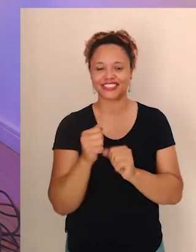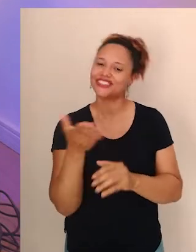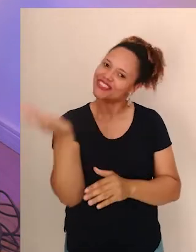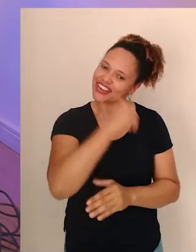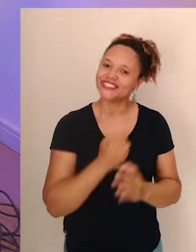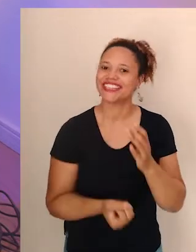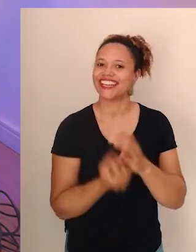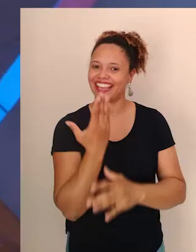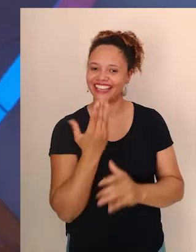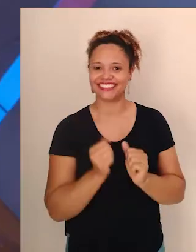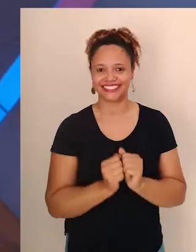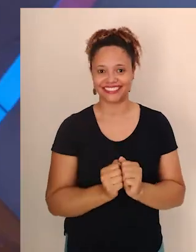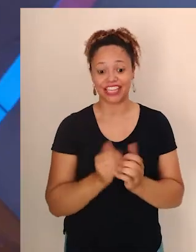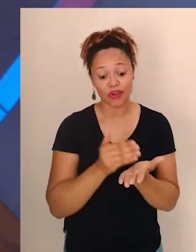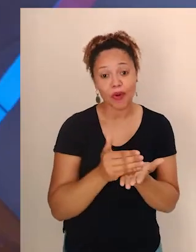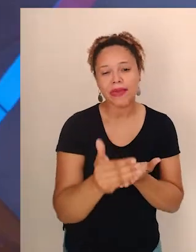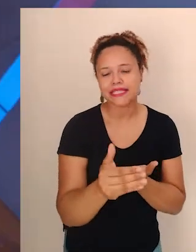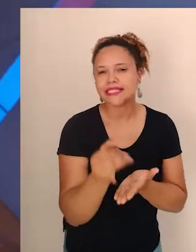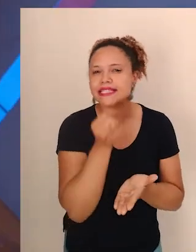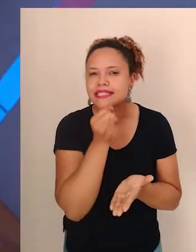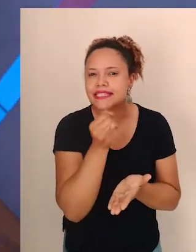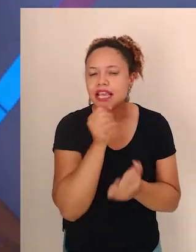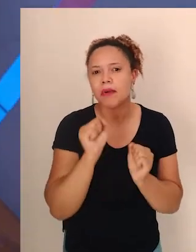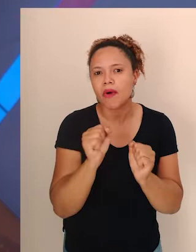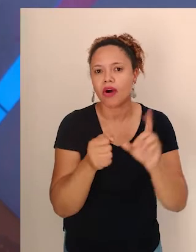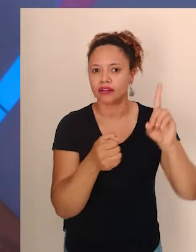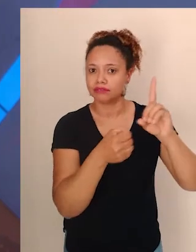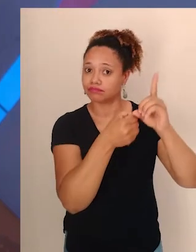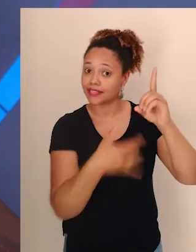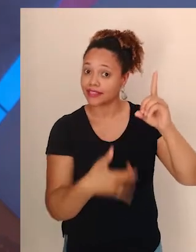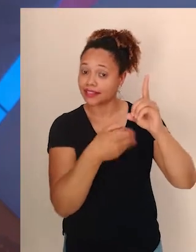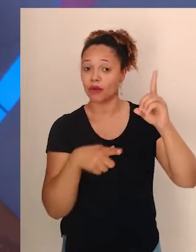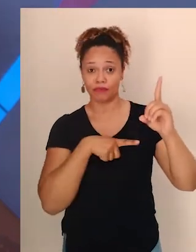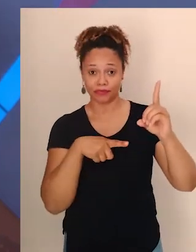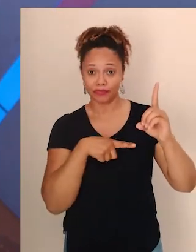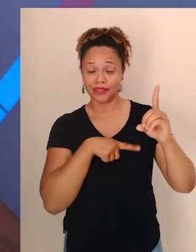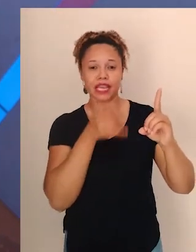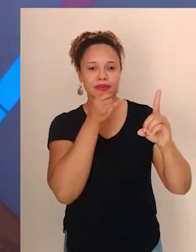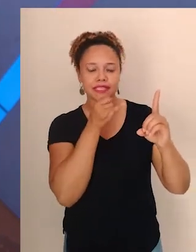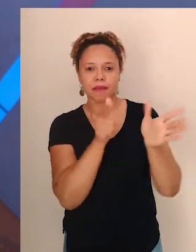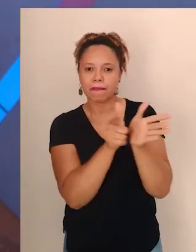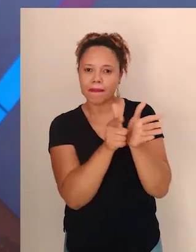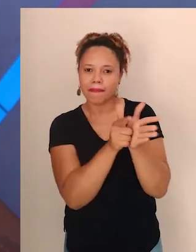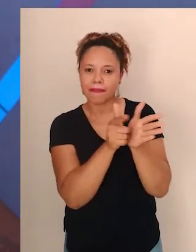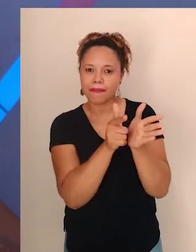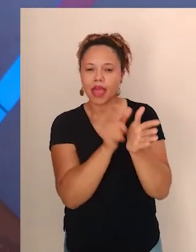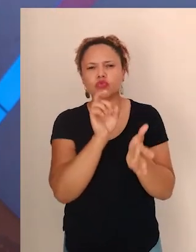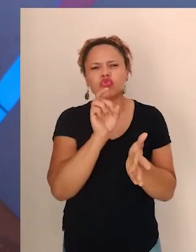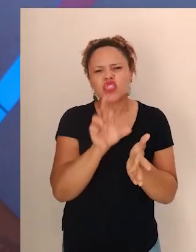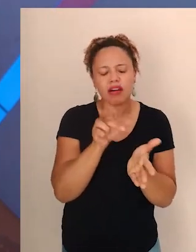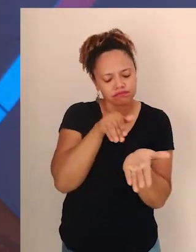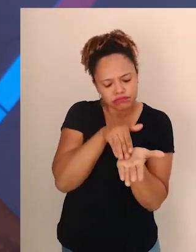e bora construir! Eu vou começar pelo molde que vocês podem encontrar na descrição do vídeo. O link de download tá lá. É